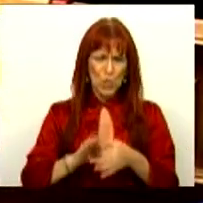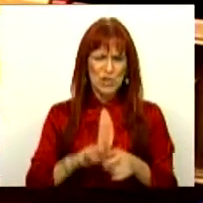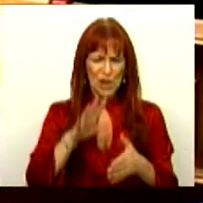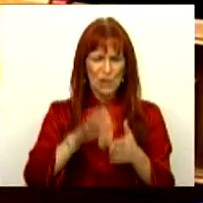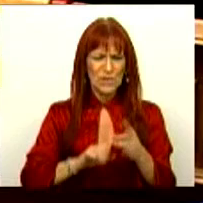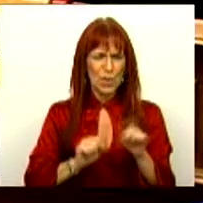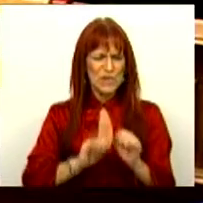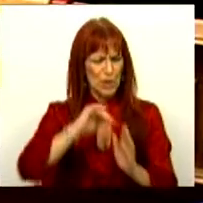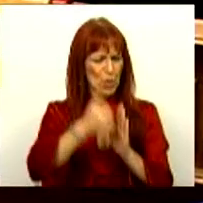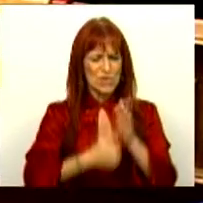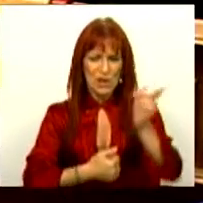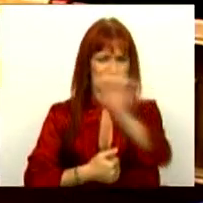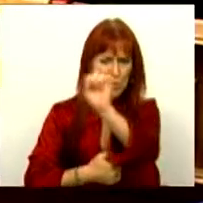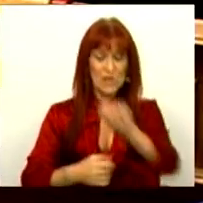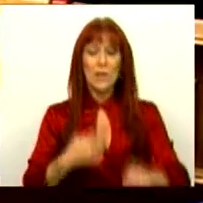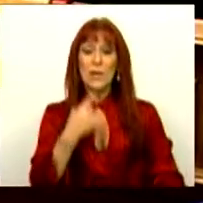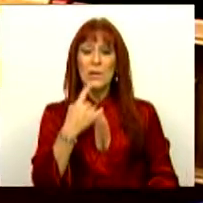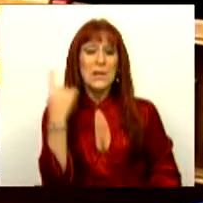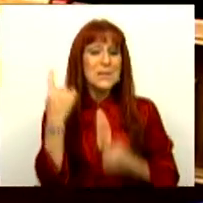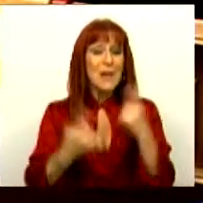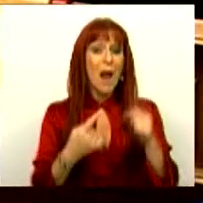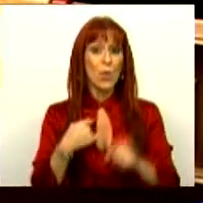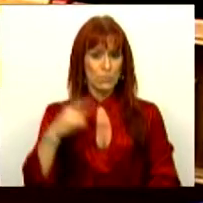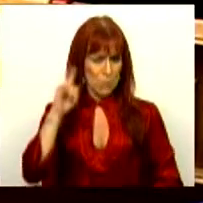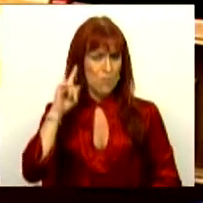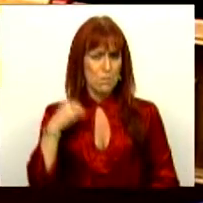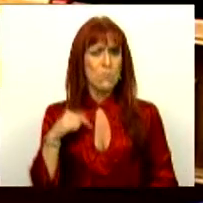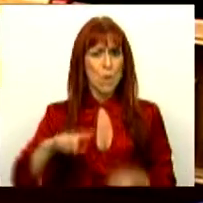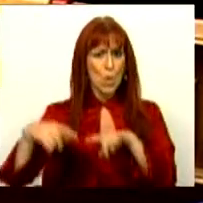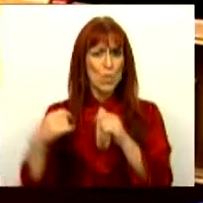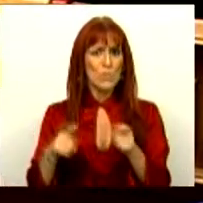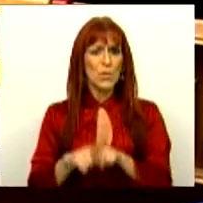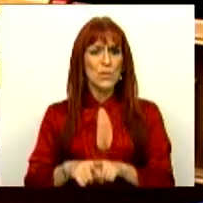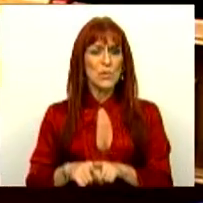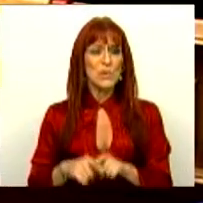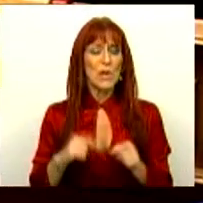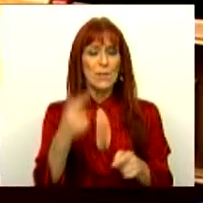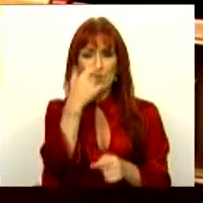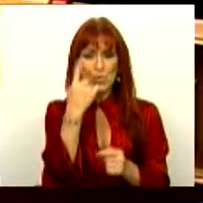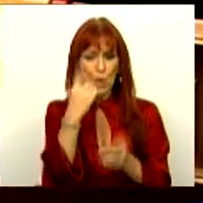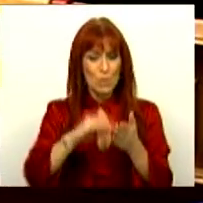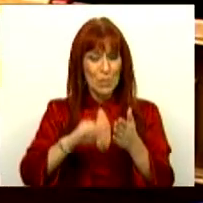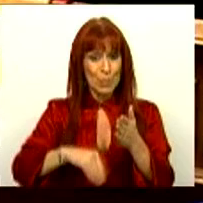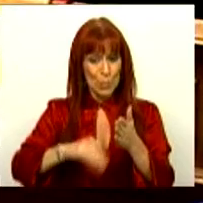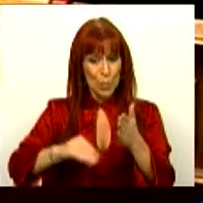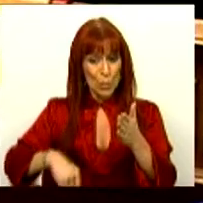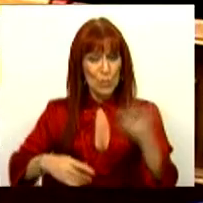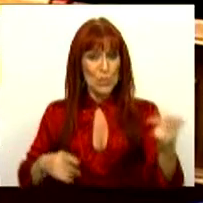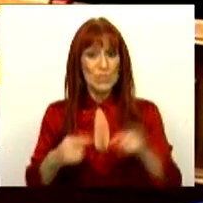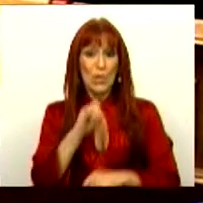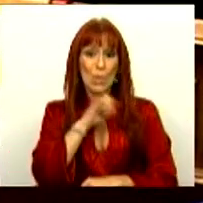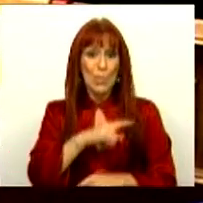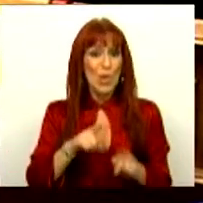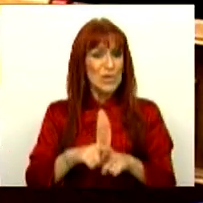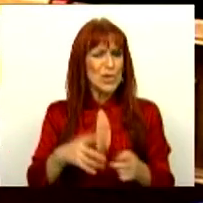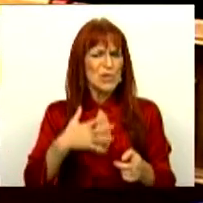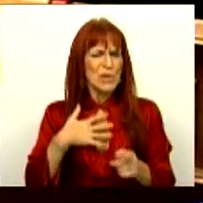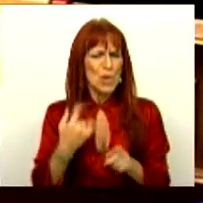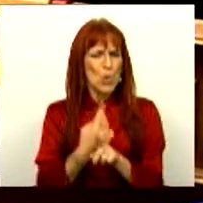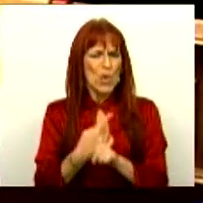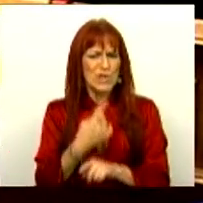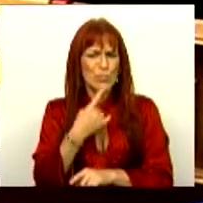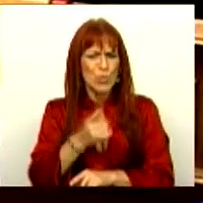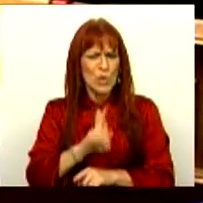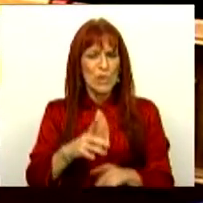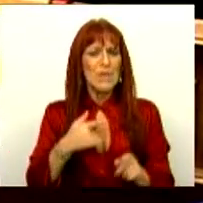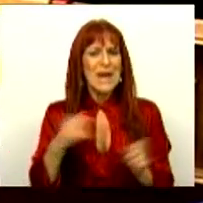texto da nossa Constituição. E como disse alguém muito pertinentemente neste debate, um dos subscritores desta petição, podemos não querer muitas coisas, mas